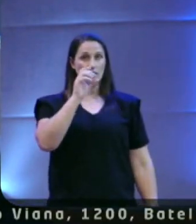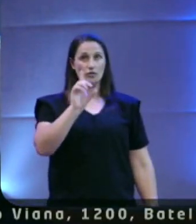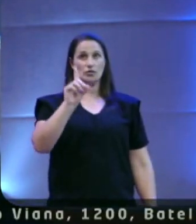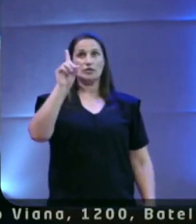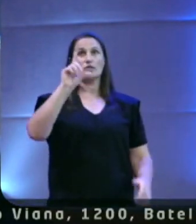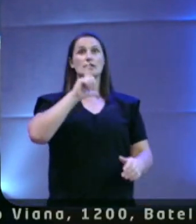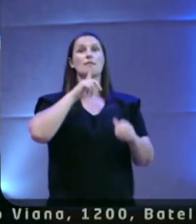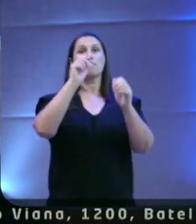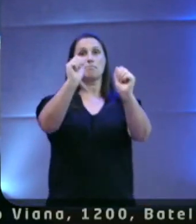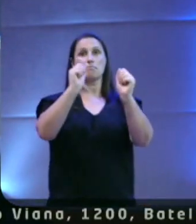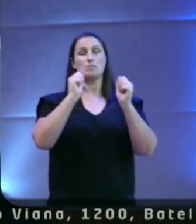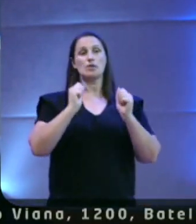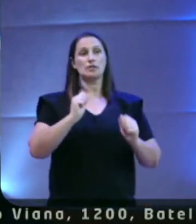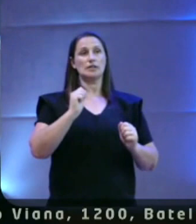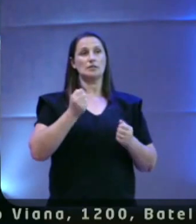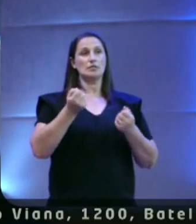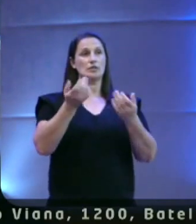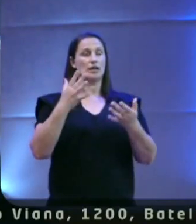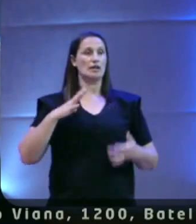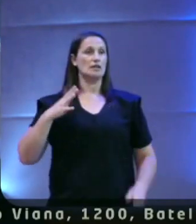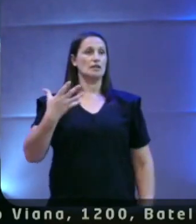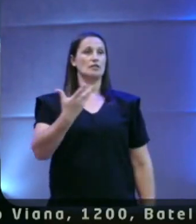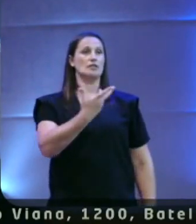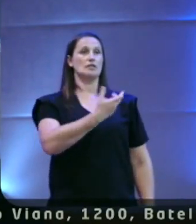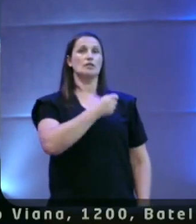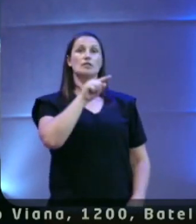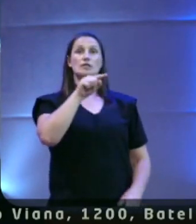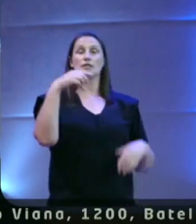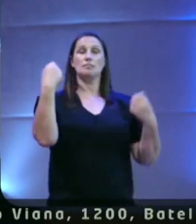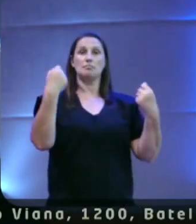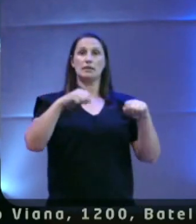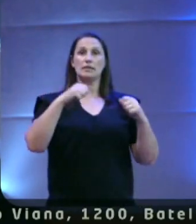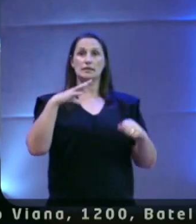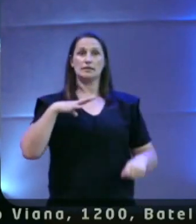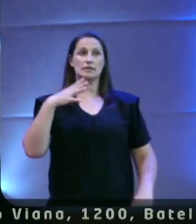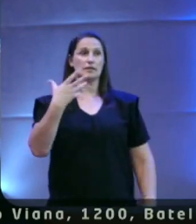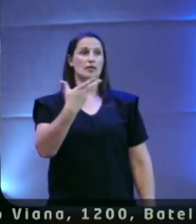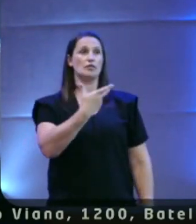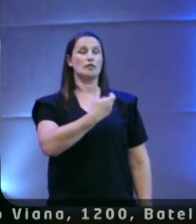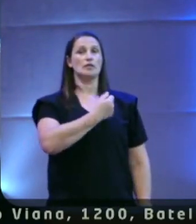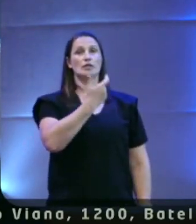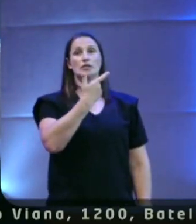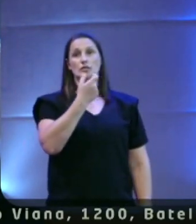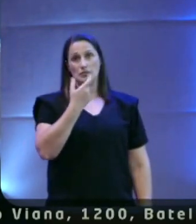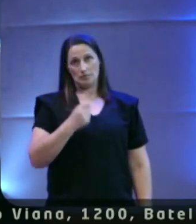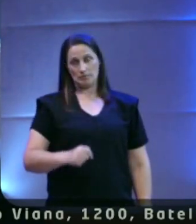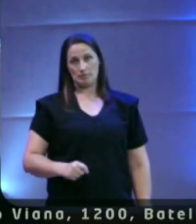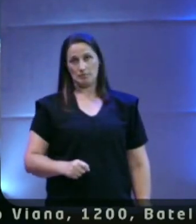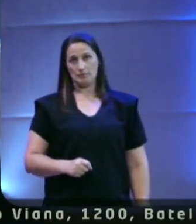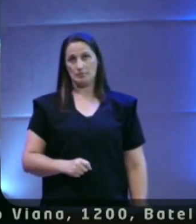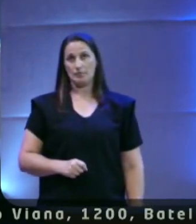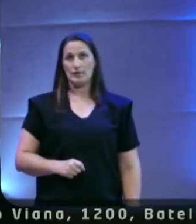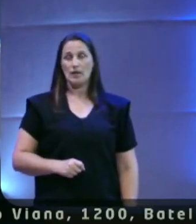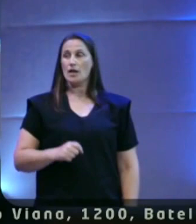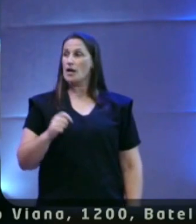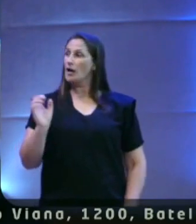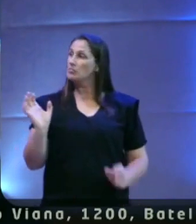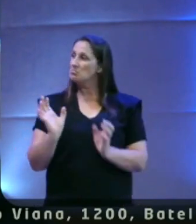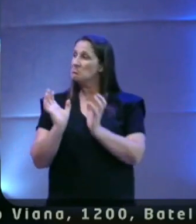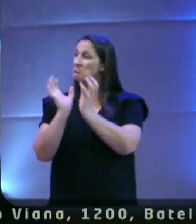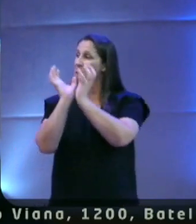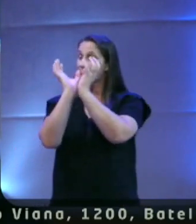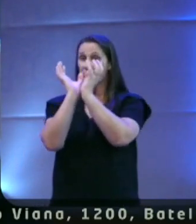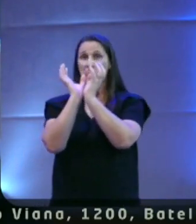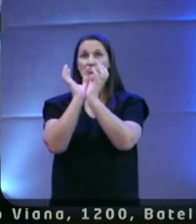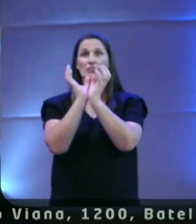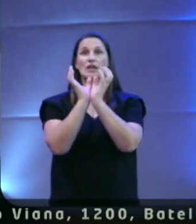para te salvar e que você precisa dessa salvação em Jesus. Esse símbolo que nós vamos aqui celebrar, ele é um símbolo